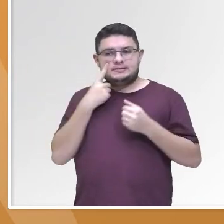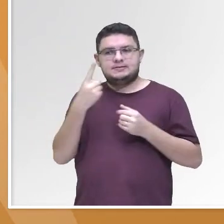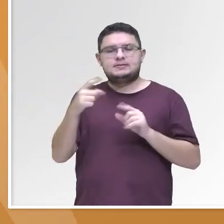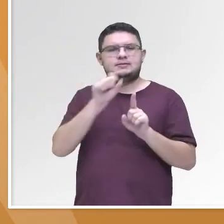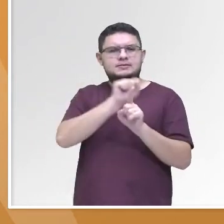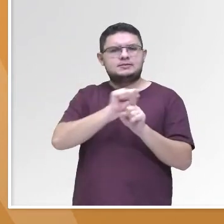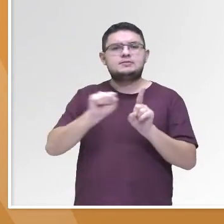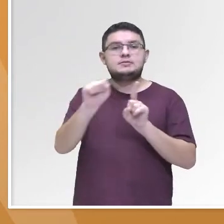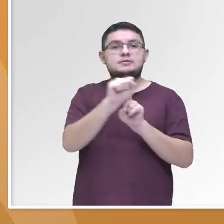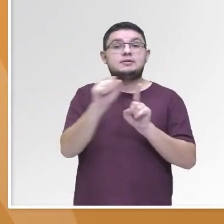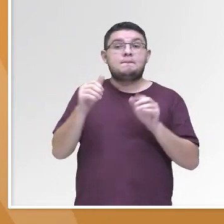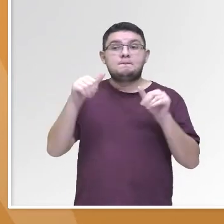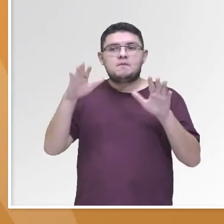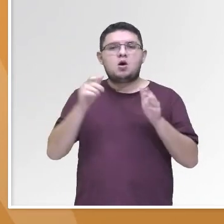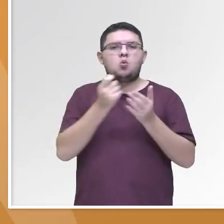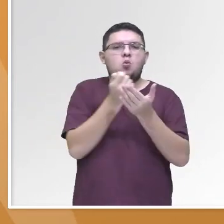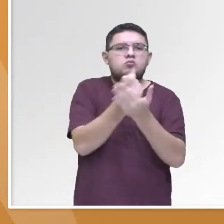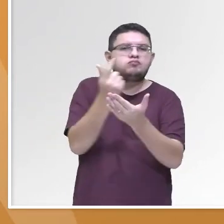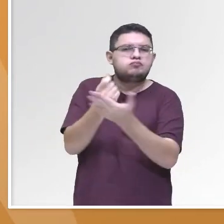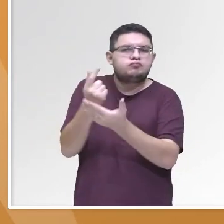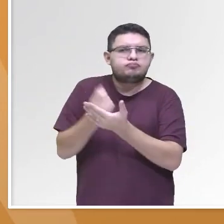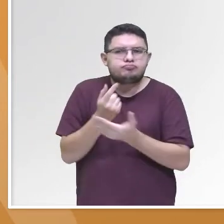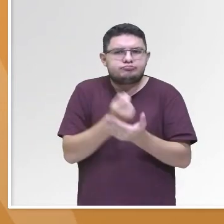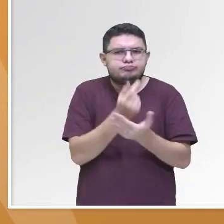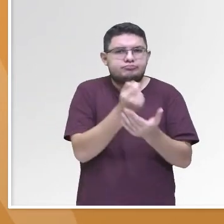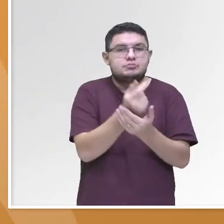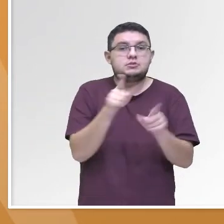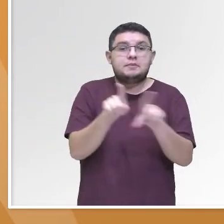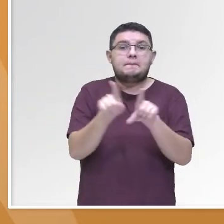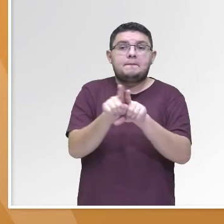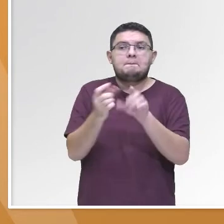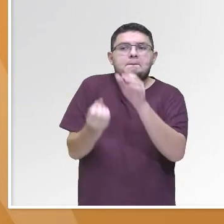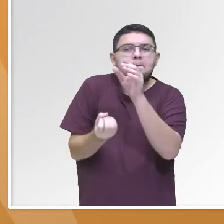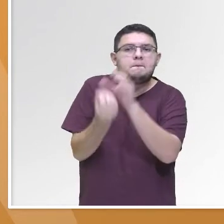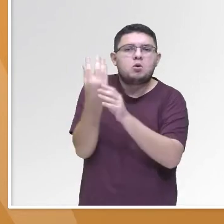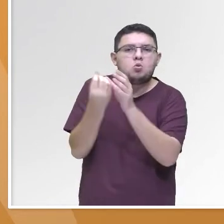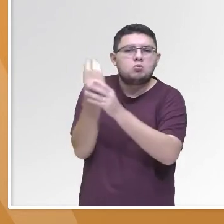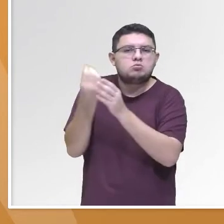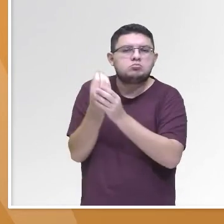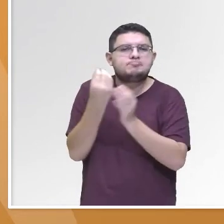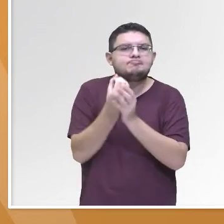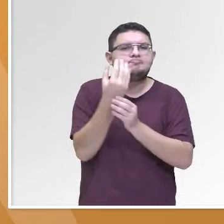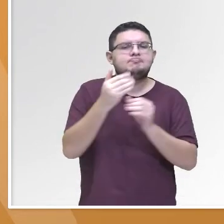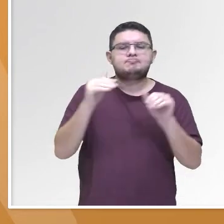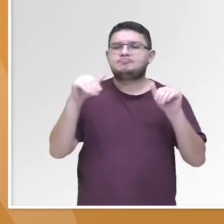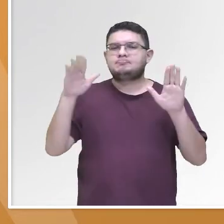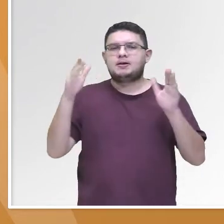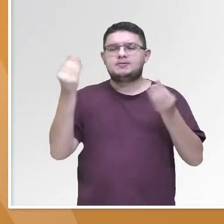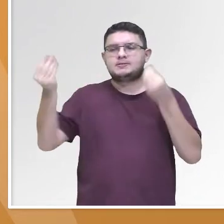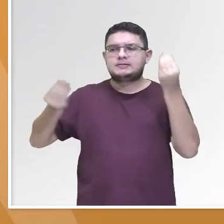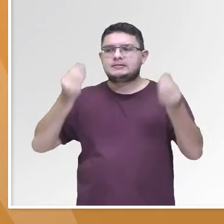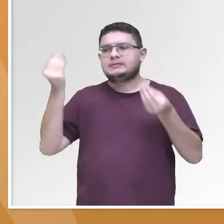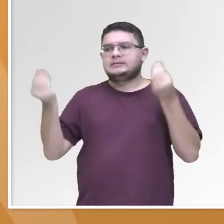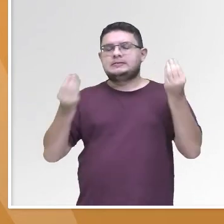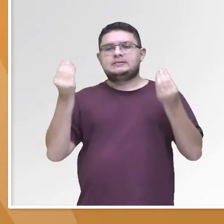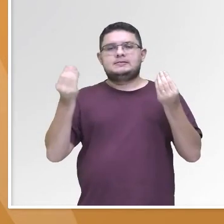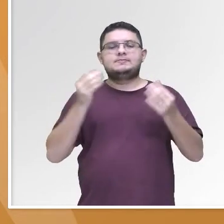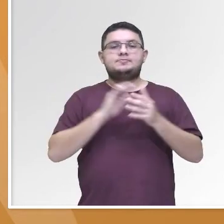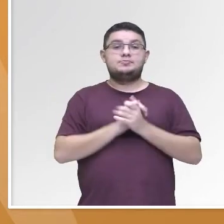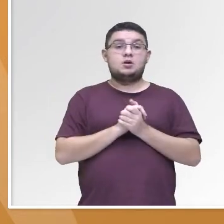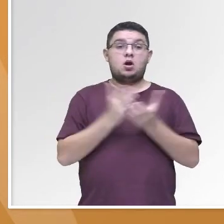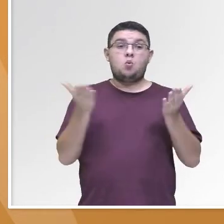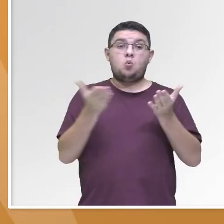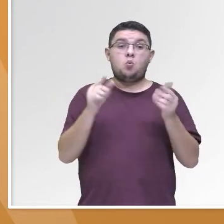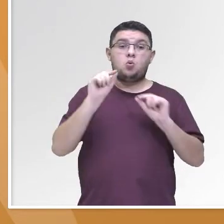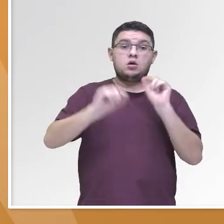mais consumista, né? E, consequentemente, produzindo mais lixos, né? Então, vamos falar agora sobre as questões ambientais.